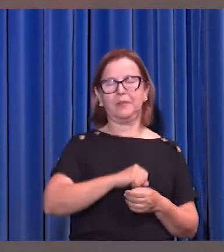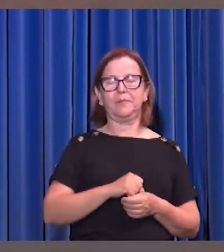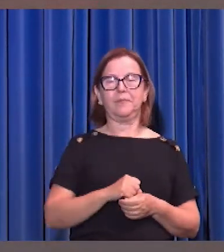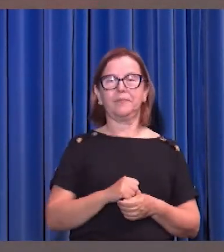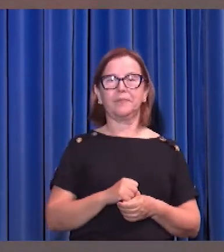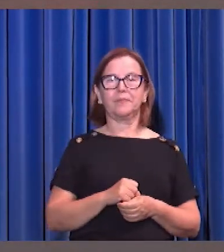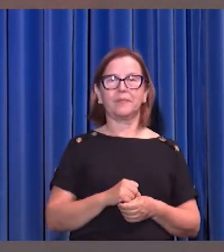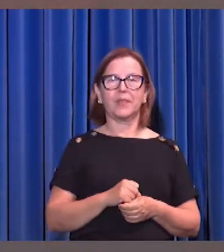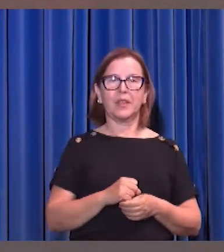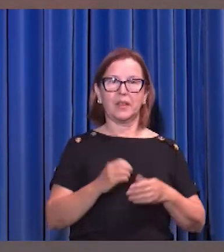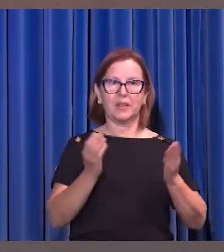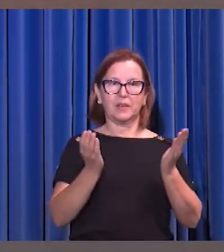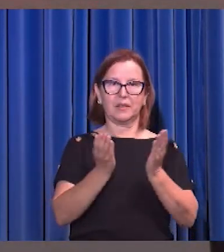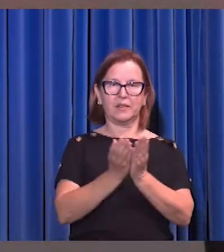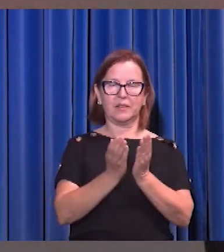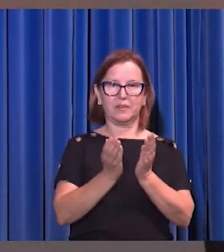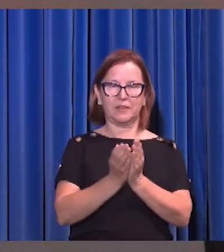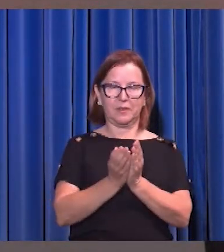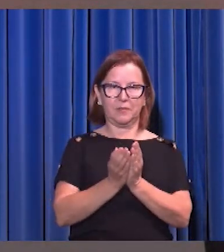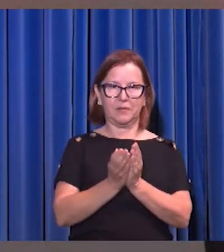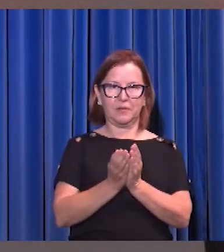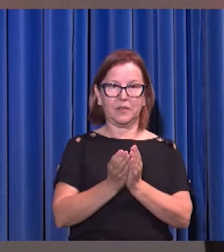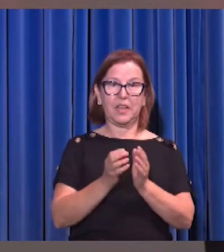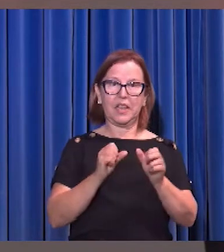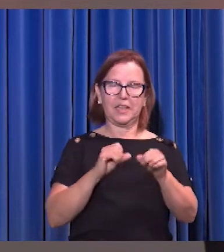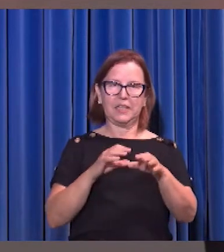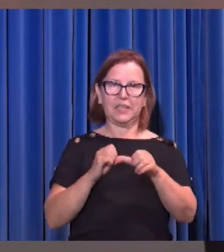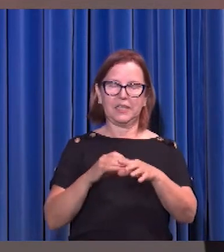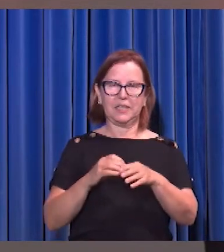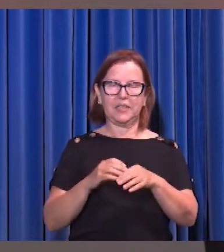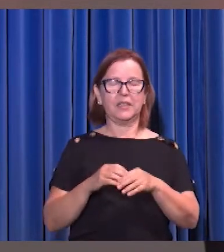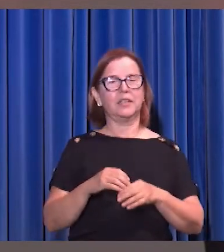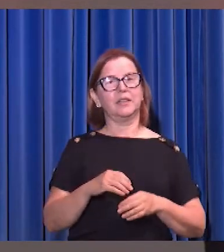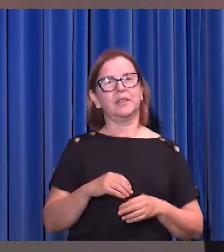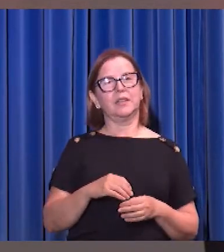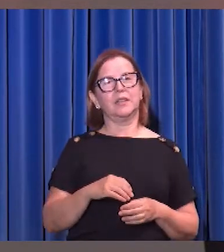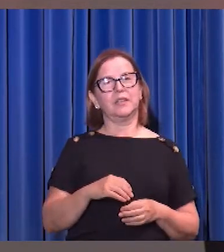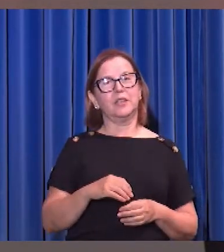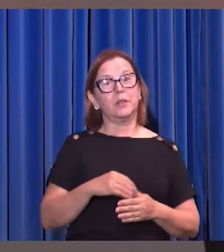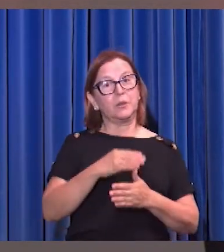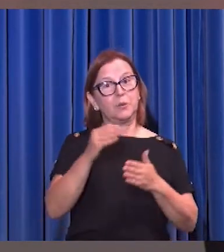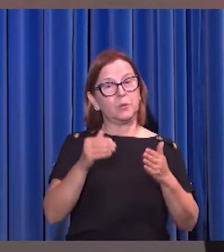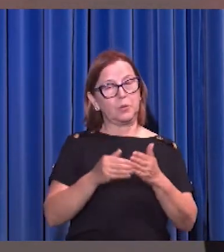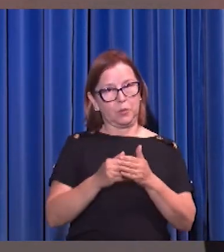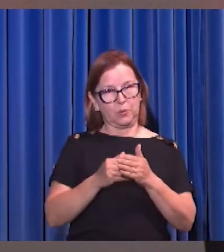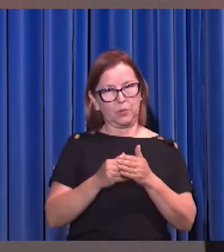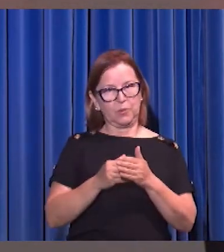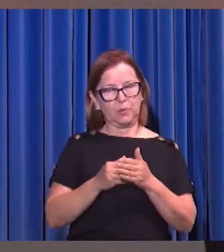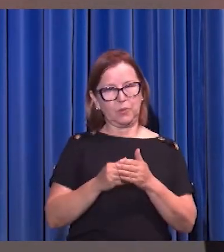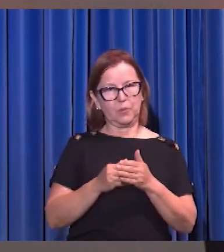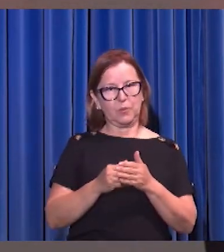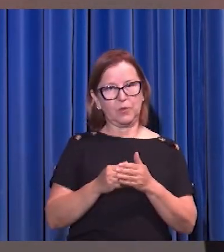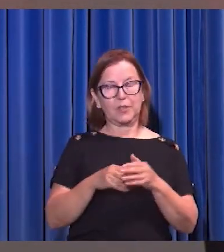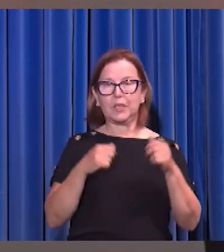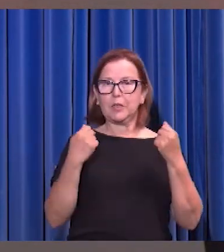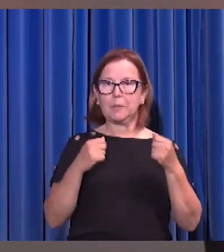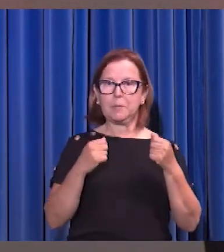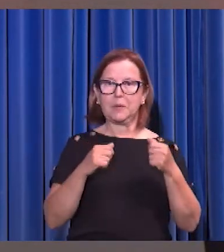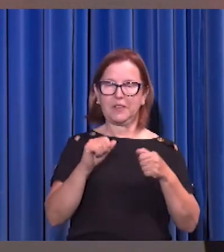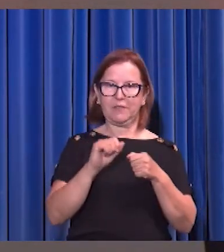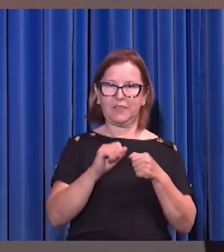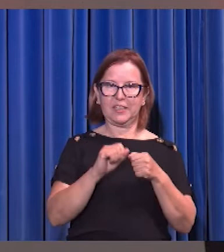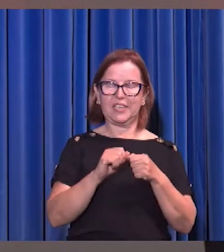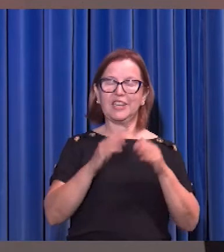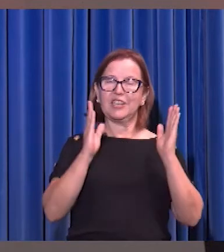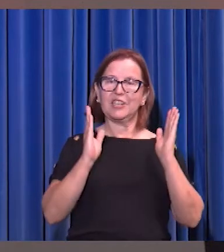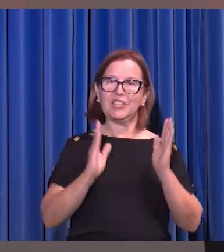que nada podemos merecer, que tudo que poderia ser feito já foi realizado em nosso